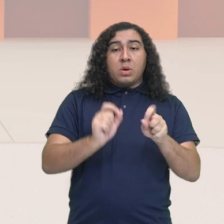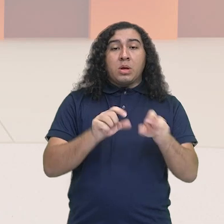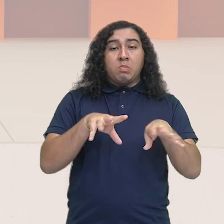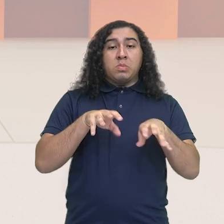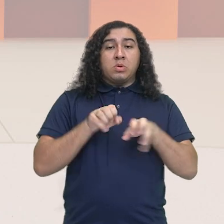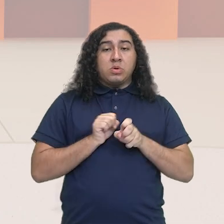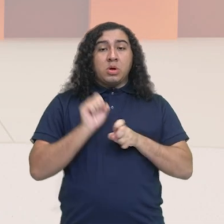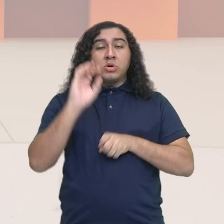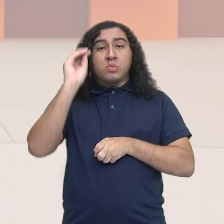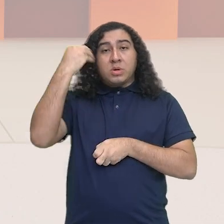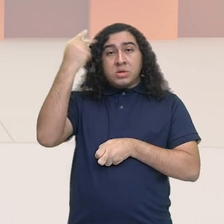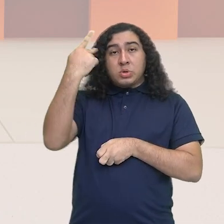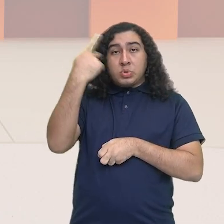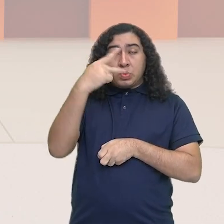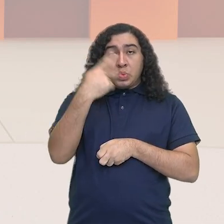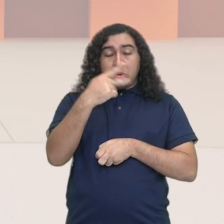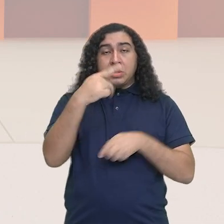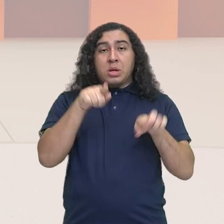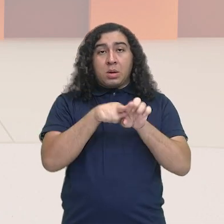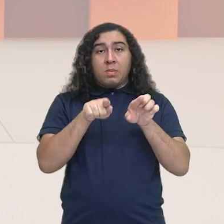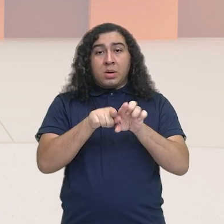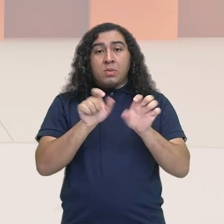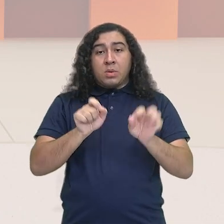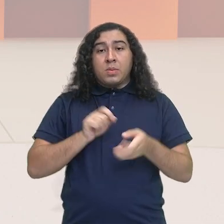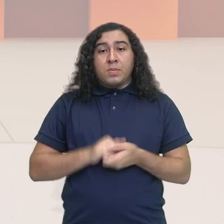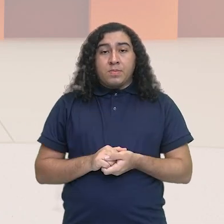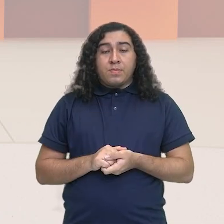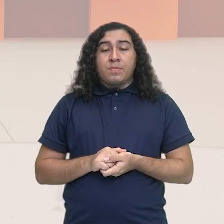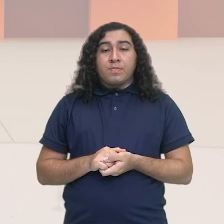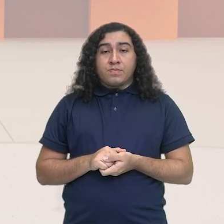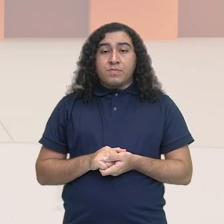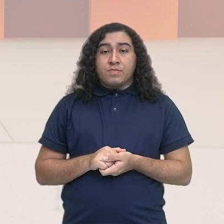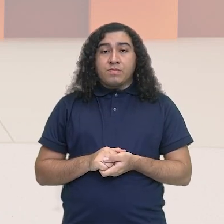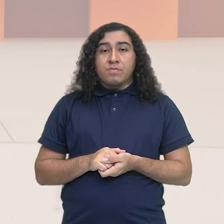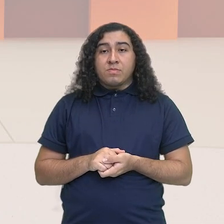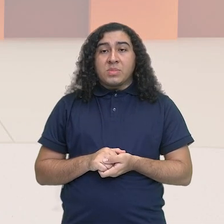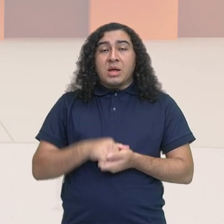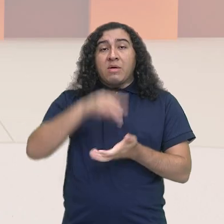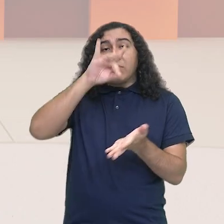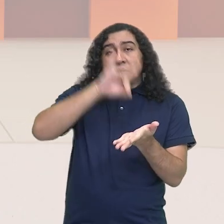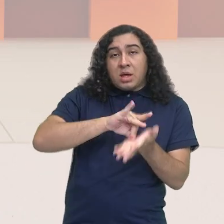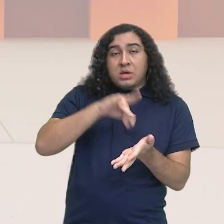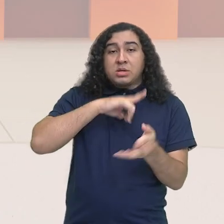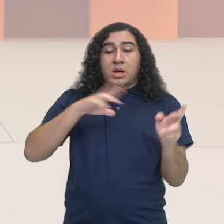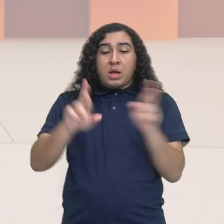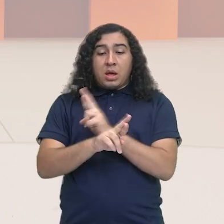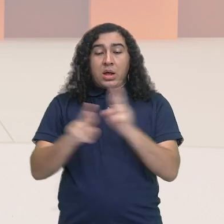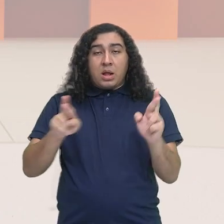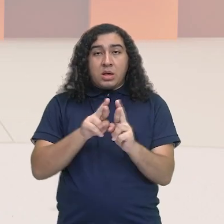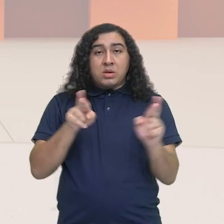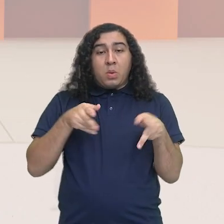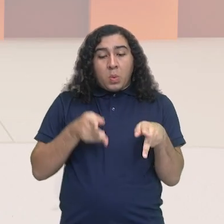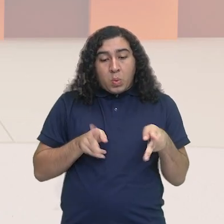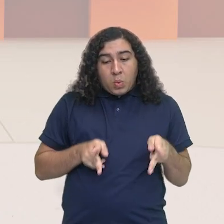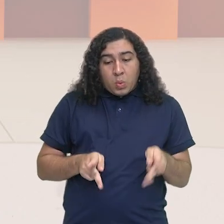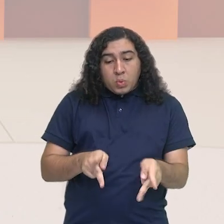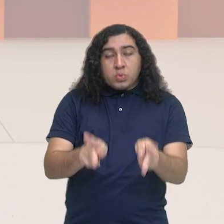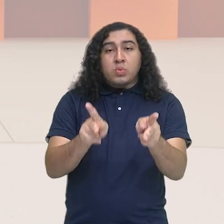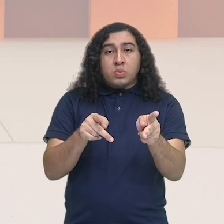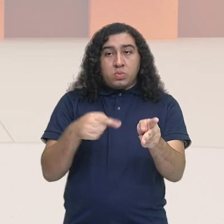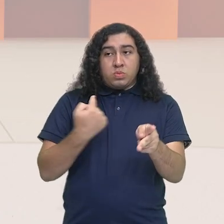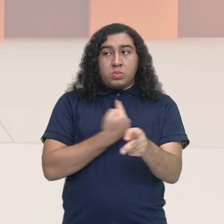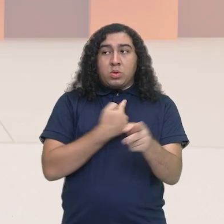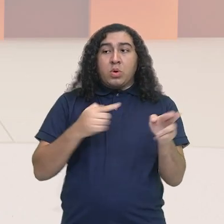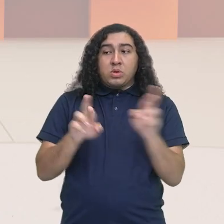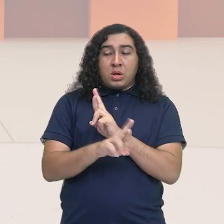suas experiências e estabelecem, na maioria das vezes, relações sólidas e permanentes. Aquelas relações que nós construímos,